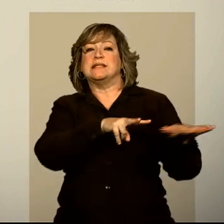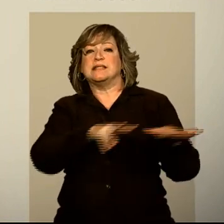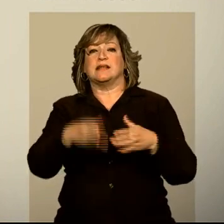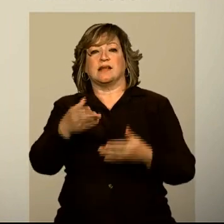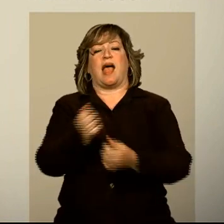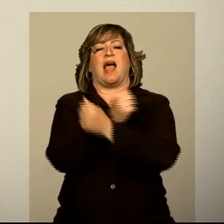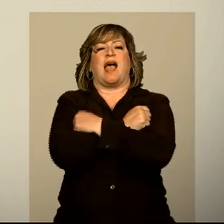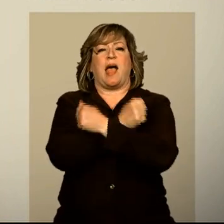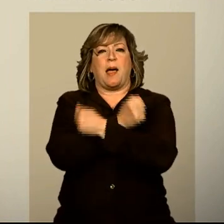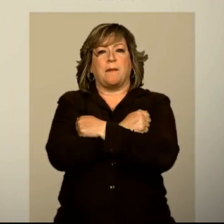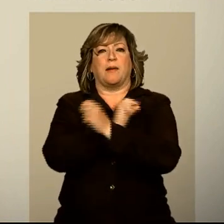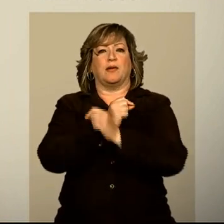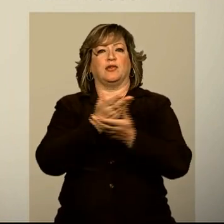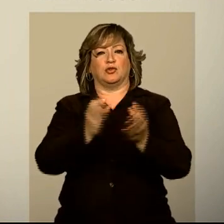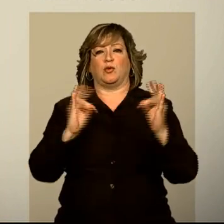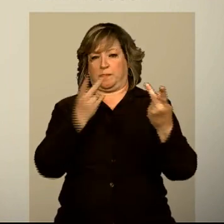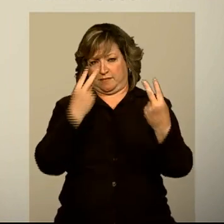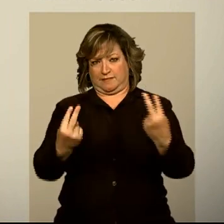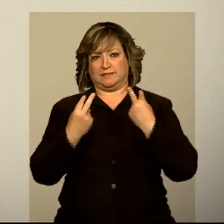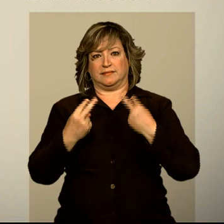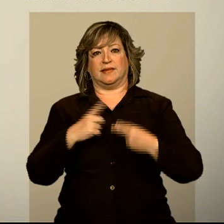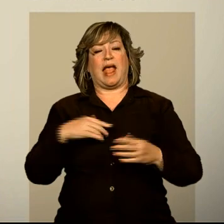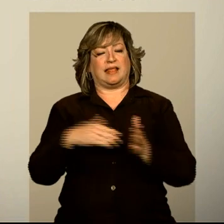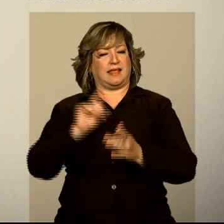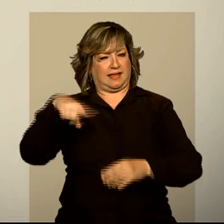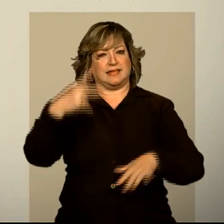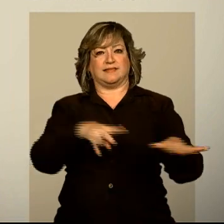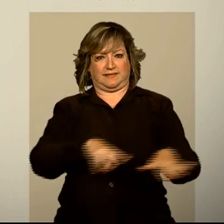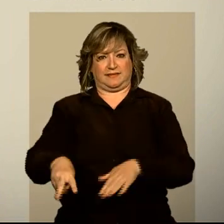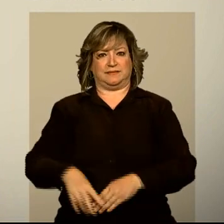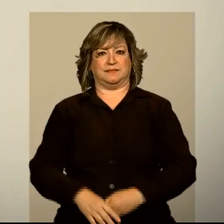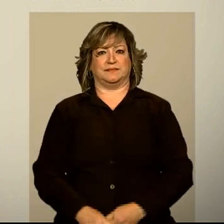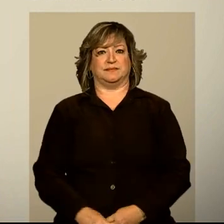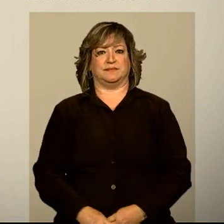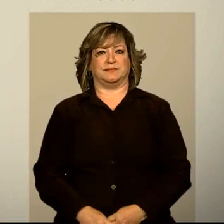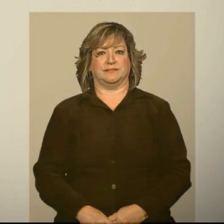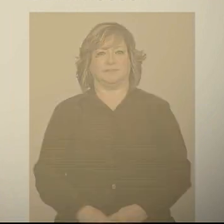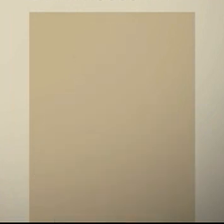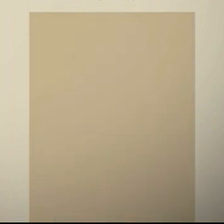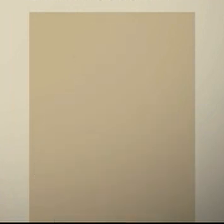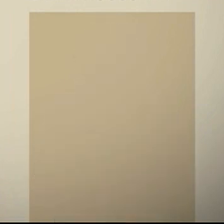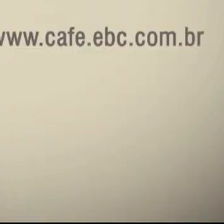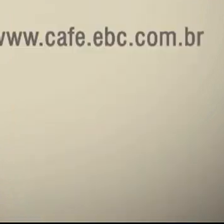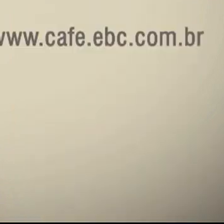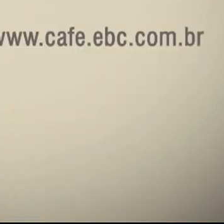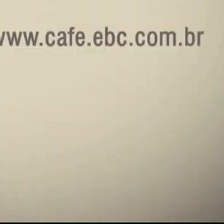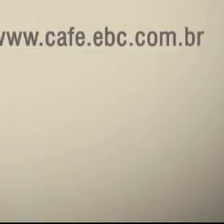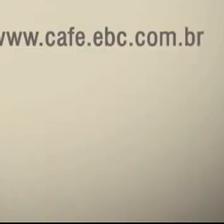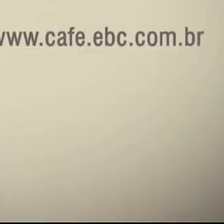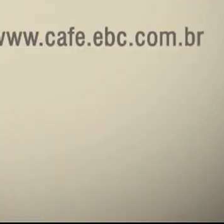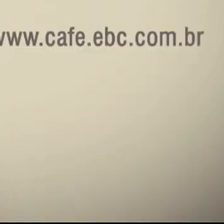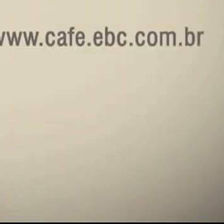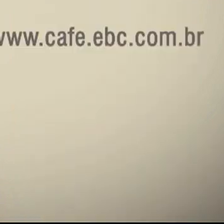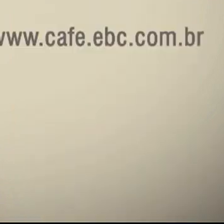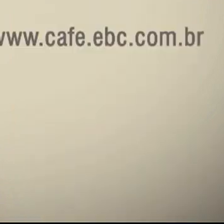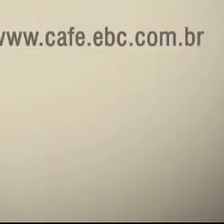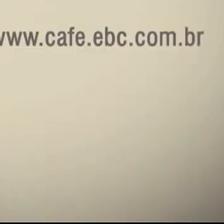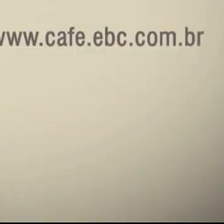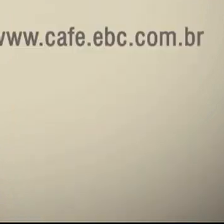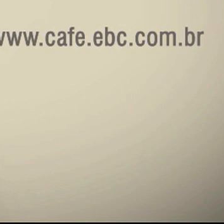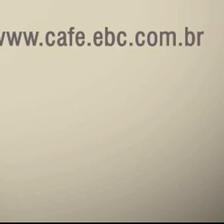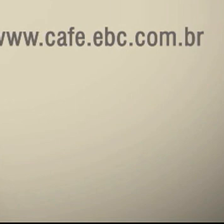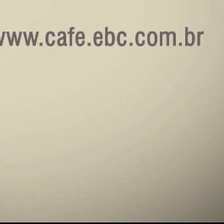boa semana e um abraço para os nossos ouvidos até a semana que vem Olá você que nos ouve pode